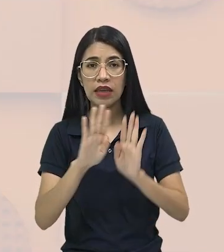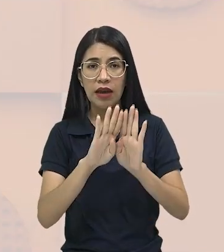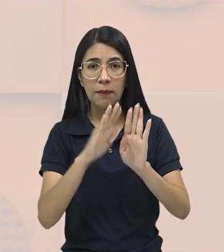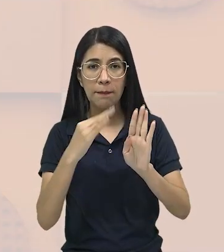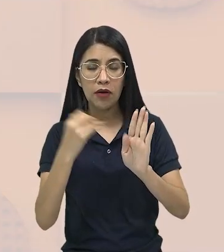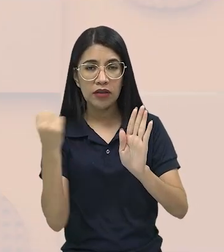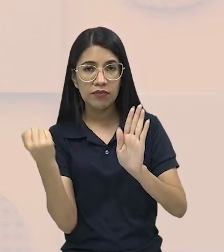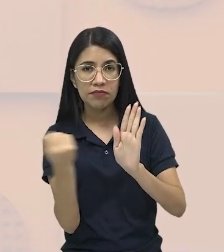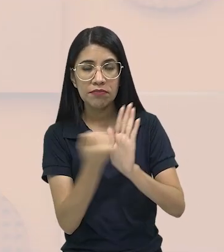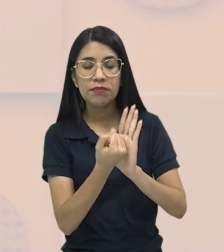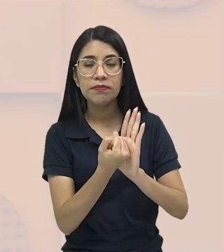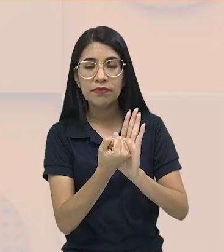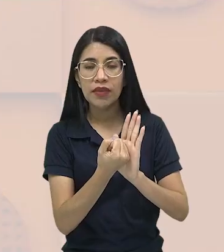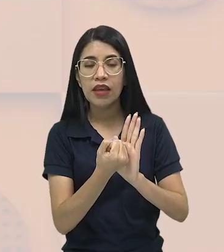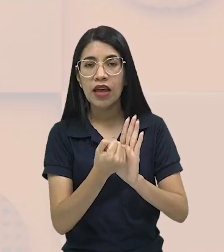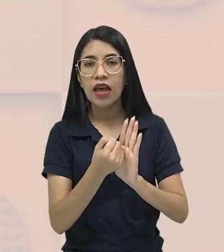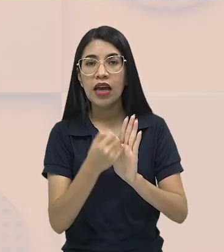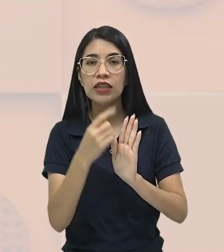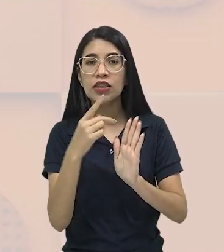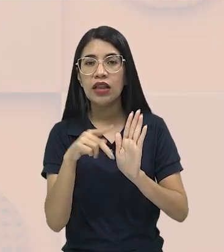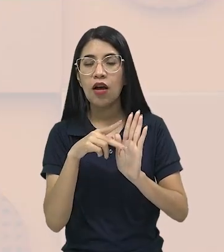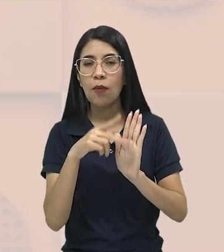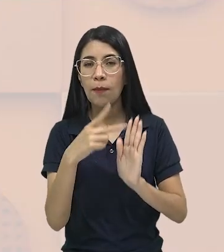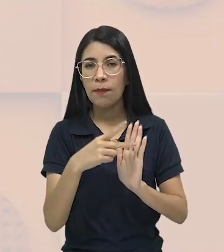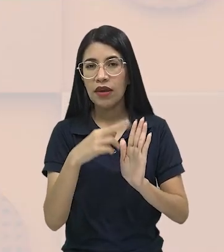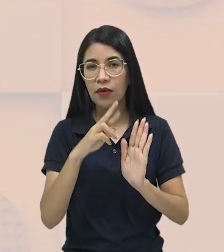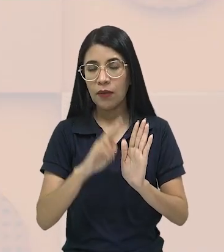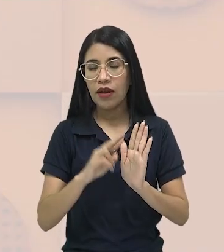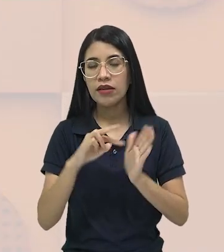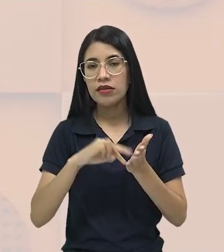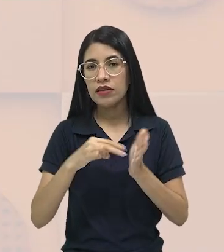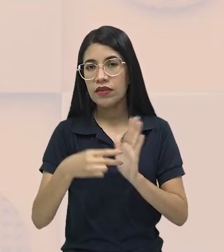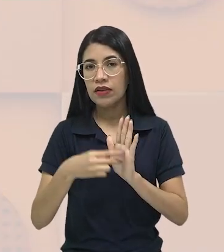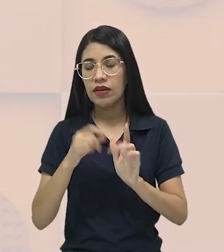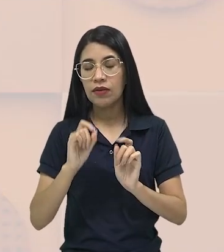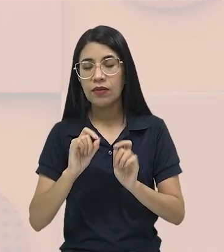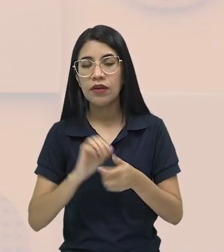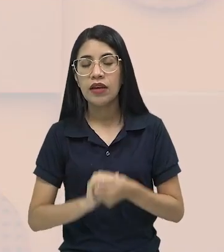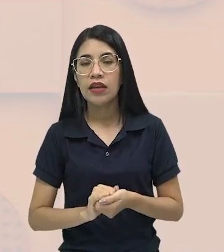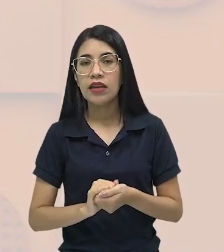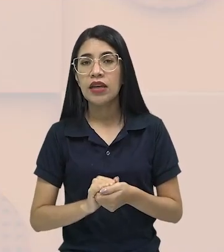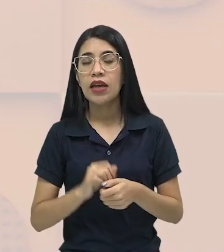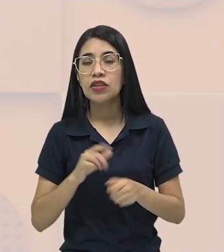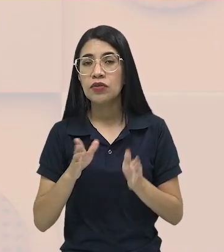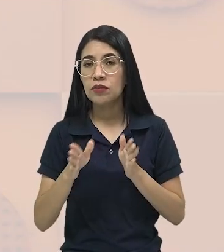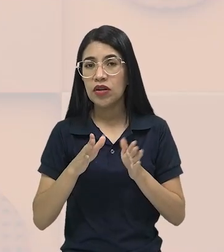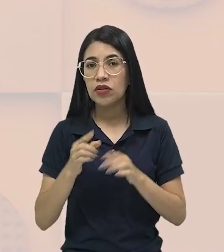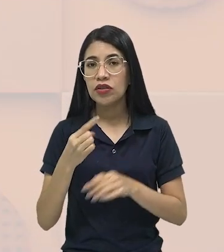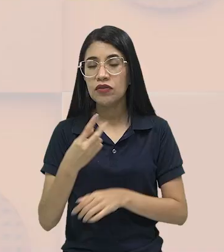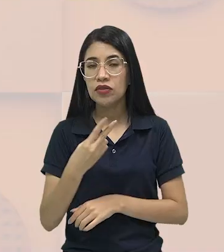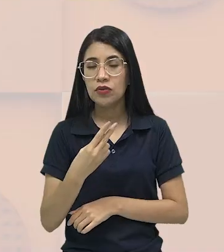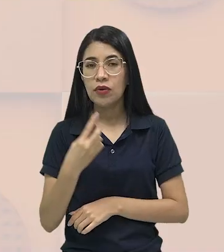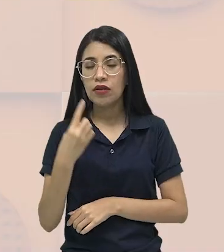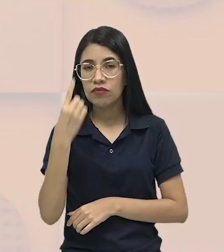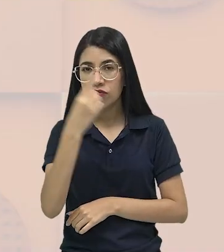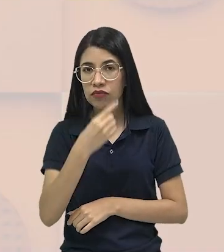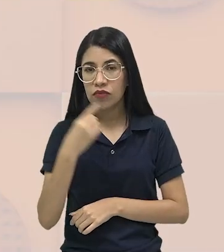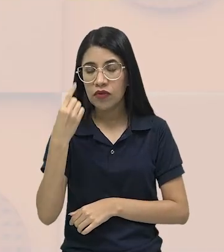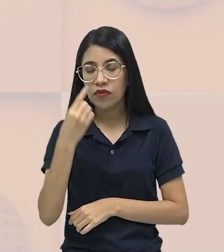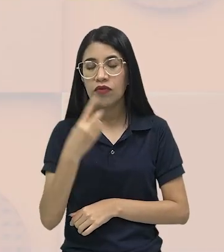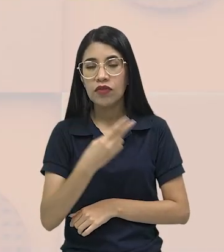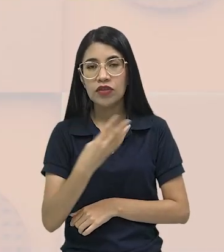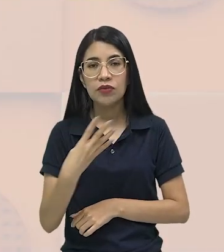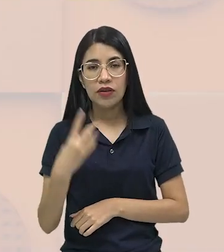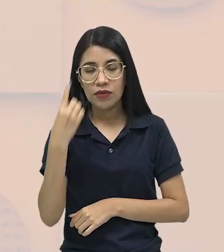sua casa marcada com esse P e com esse R, né, significava que você tinha 24 horas para sair, né, para se retirar